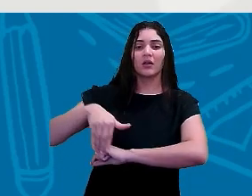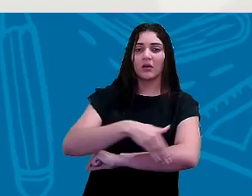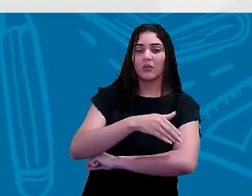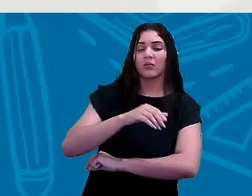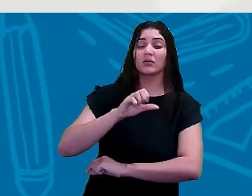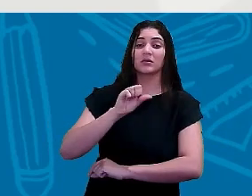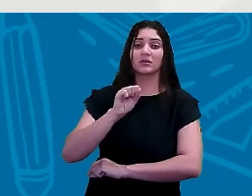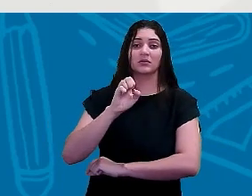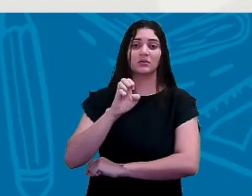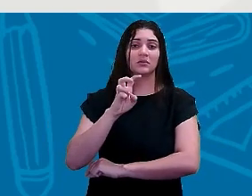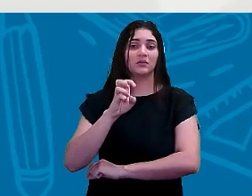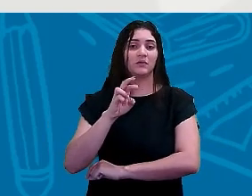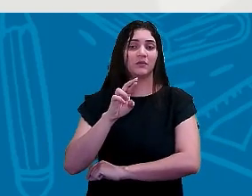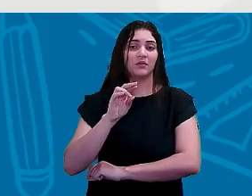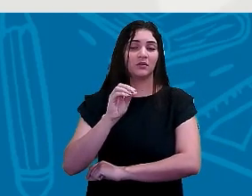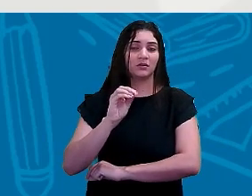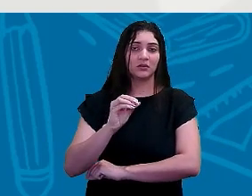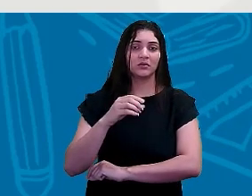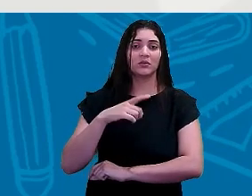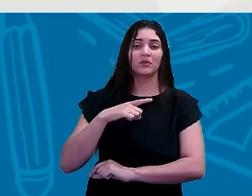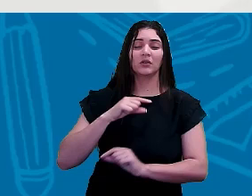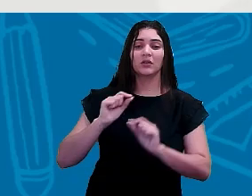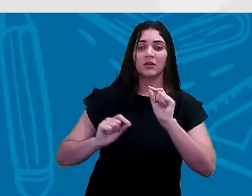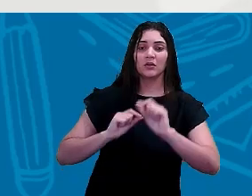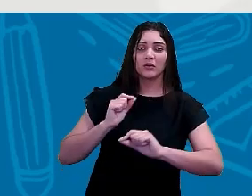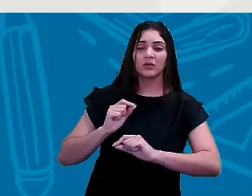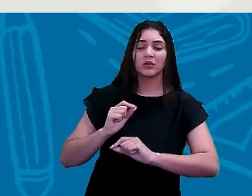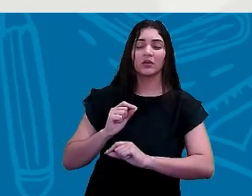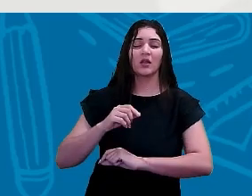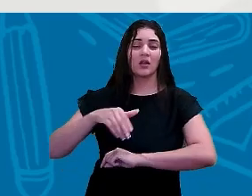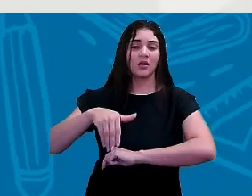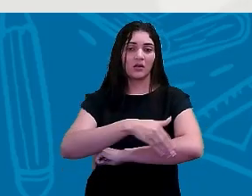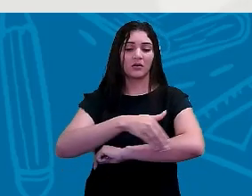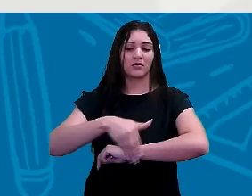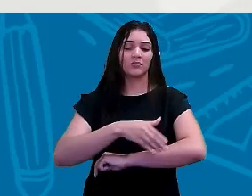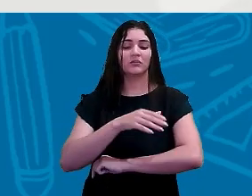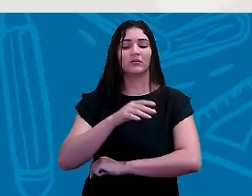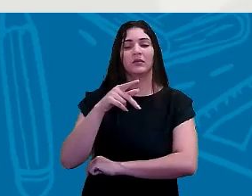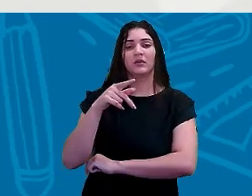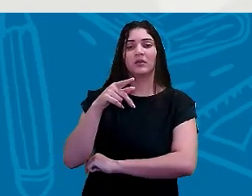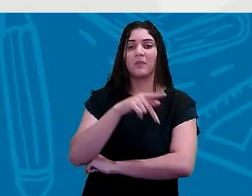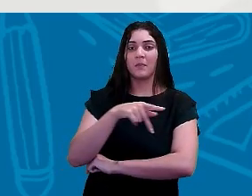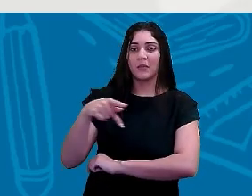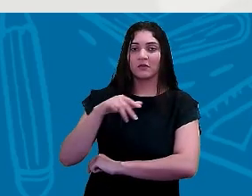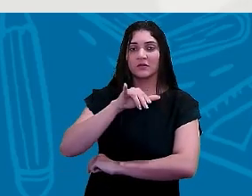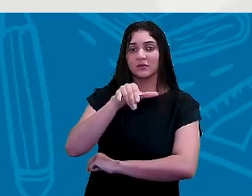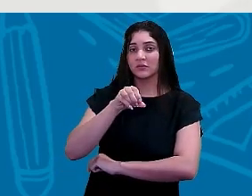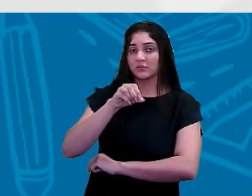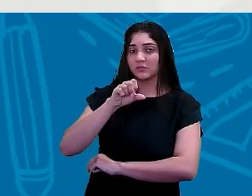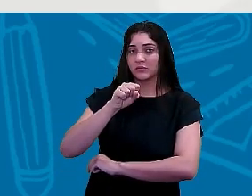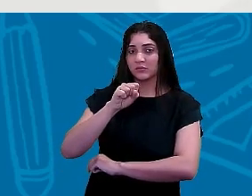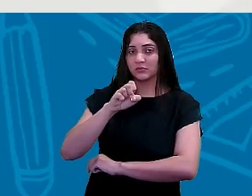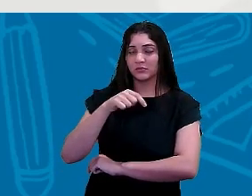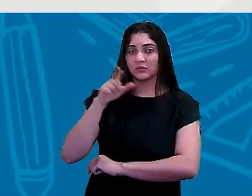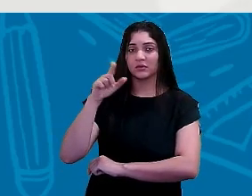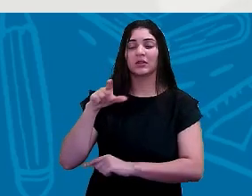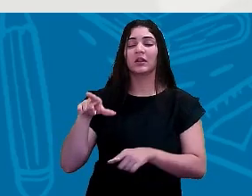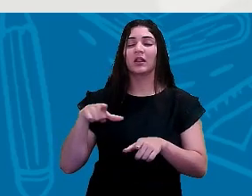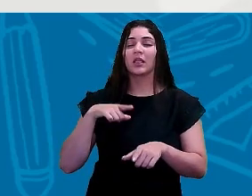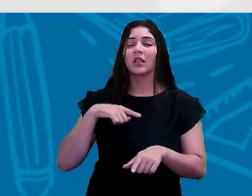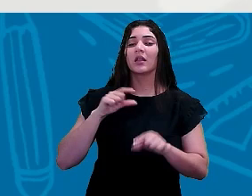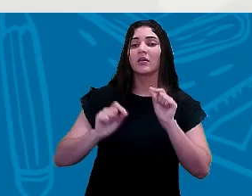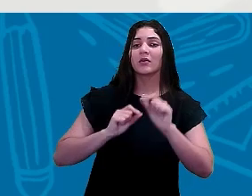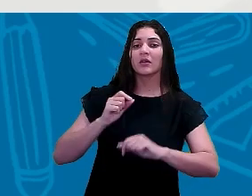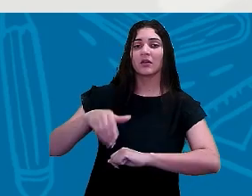Queiroz Pedroso, temos a Travessa Professor José Dionísio de Barros, temos a Rua